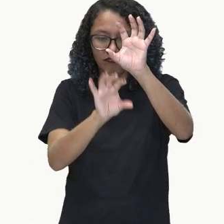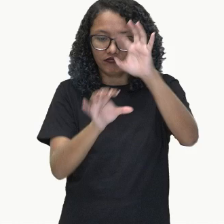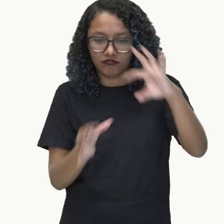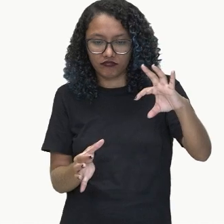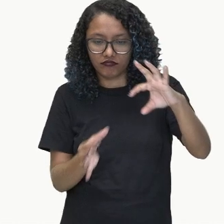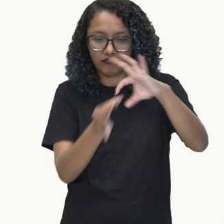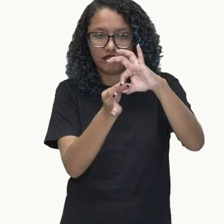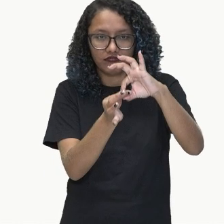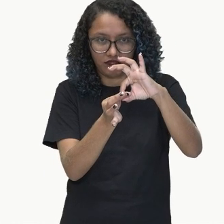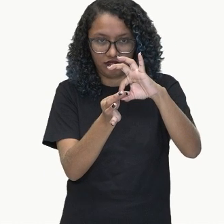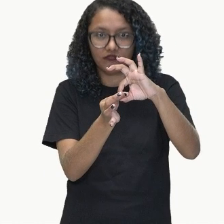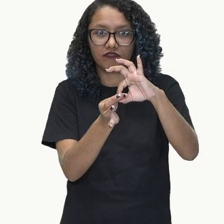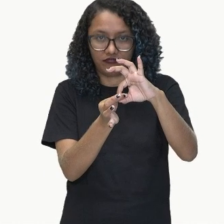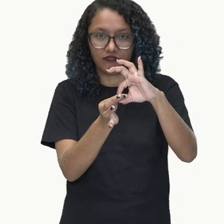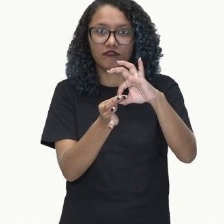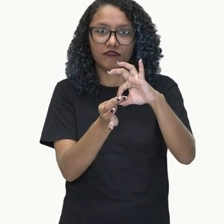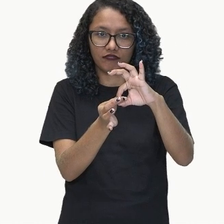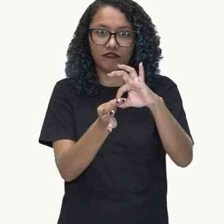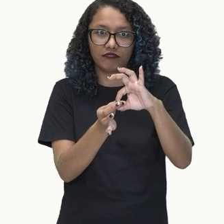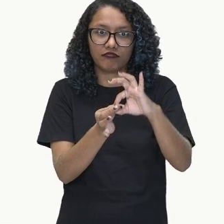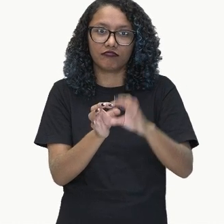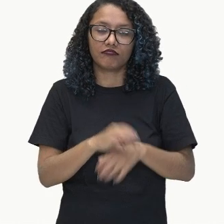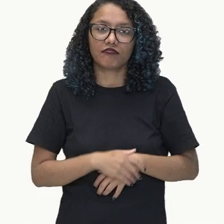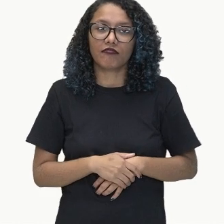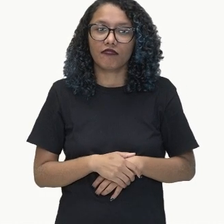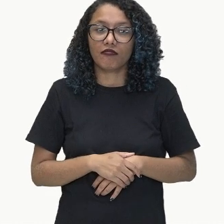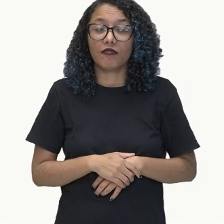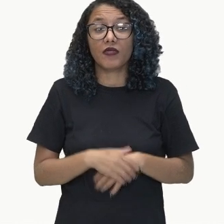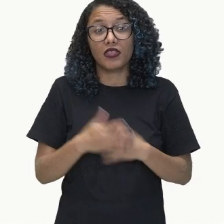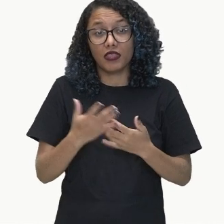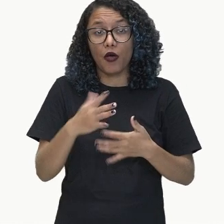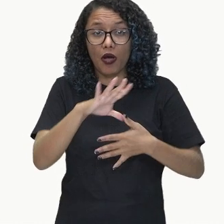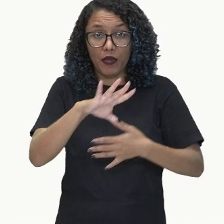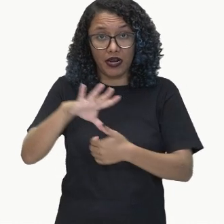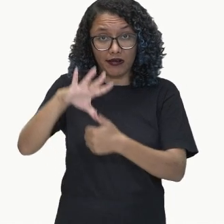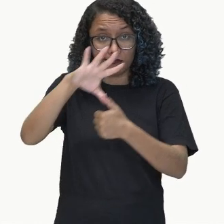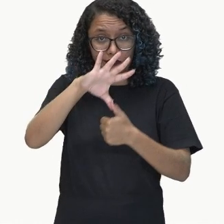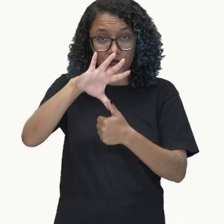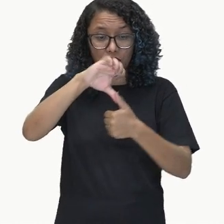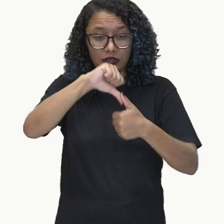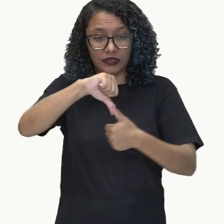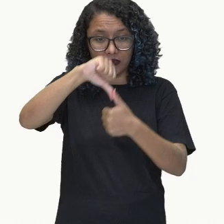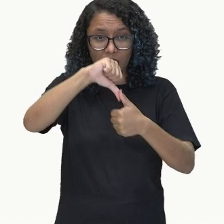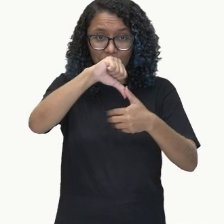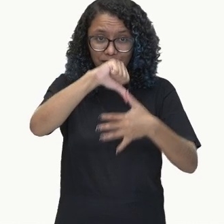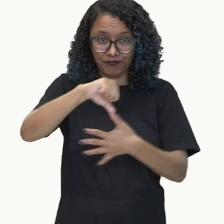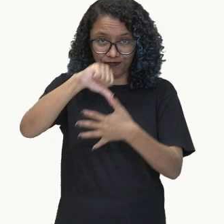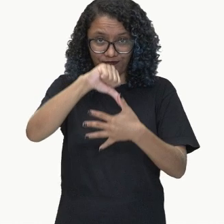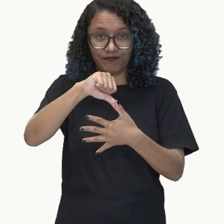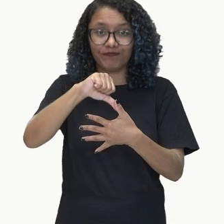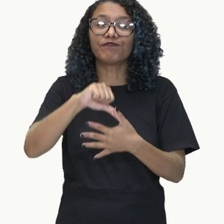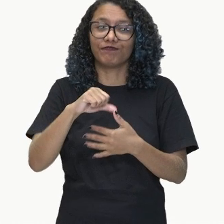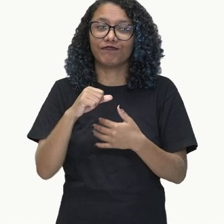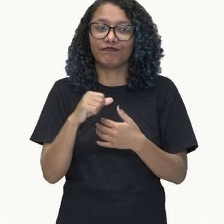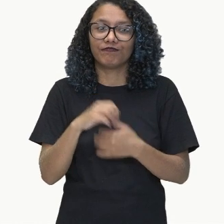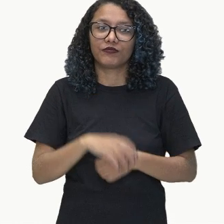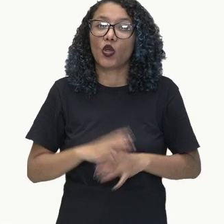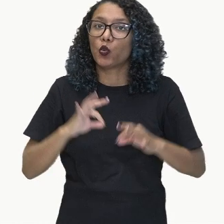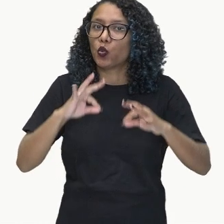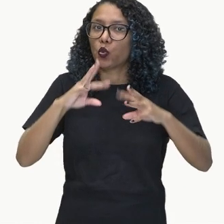Então, físico-geográfica, América do Norte, Central e do Sul. Passando, a gente vai falar sobre a